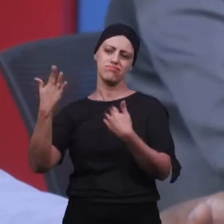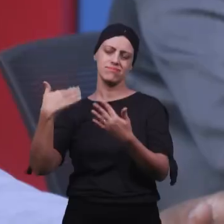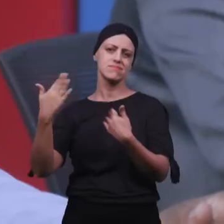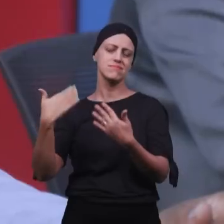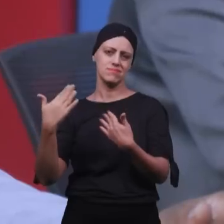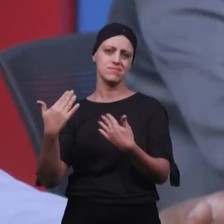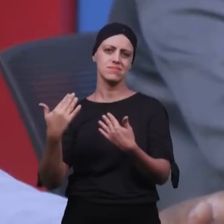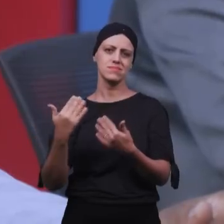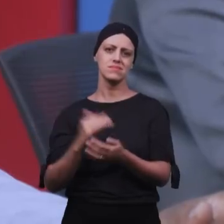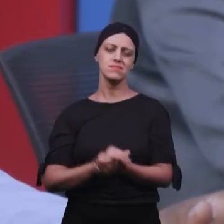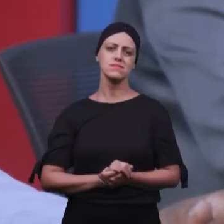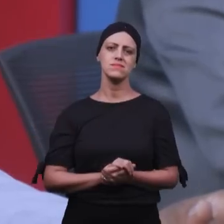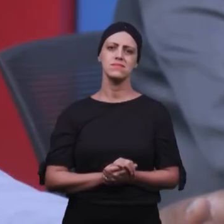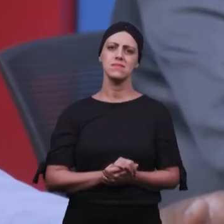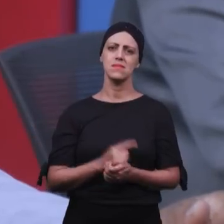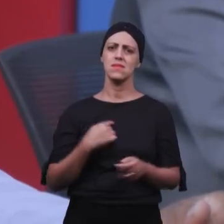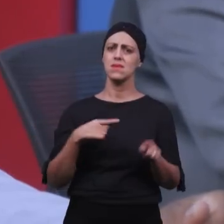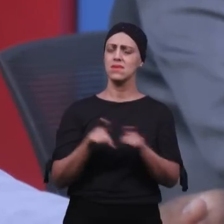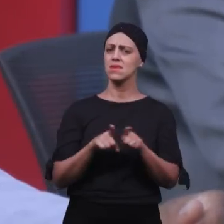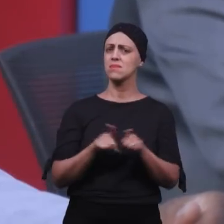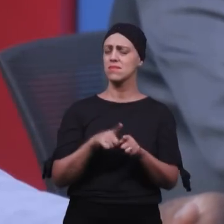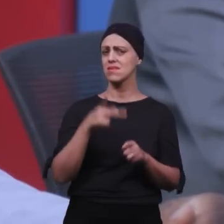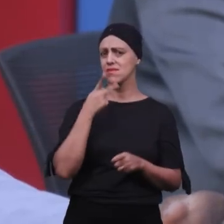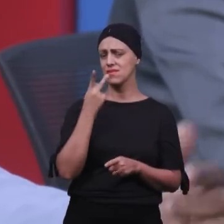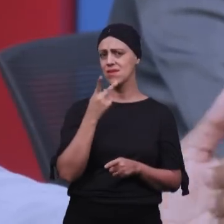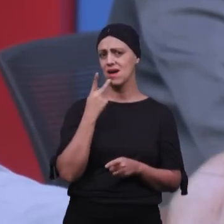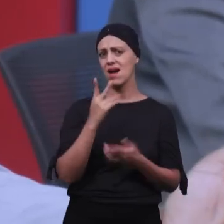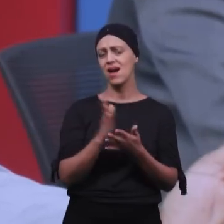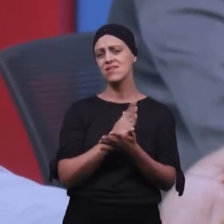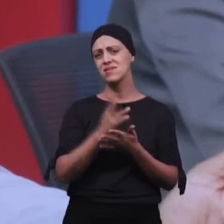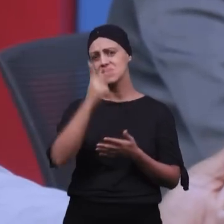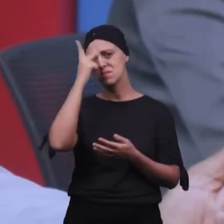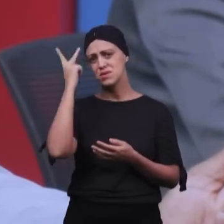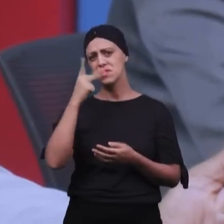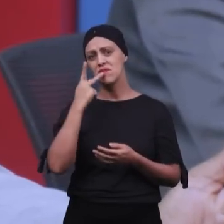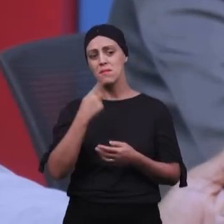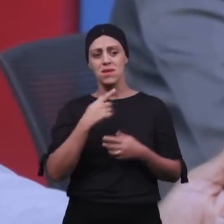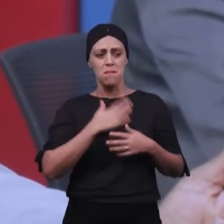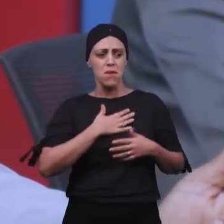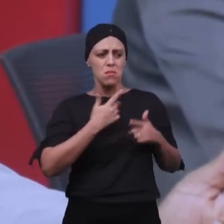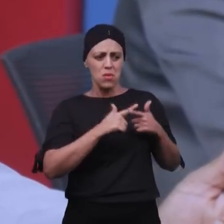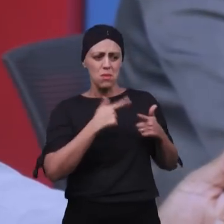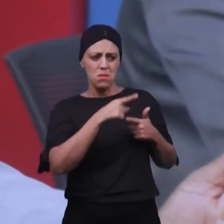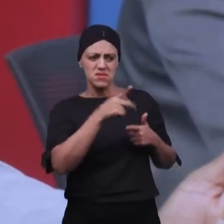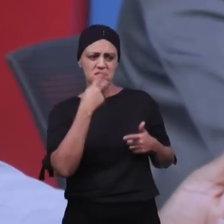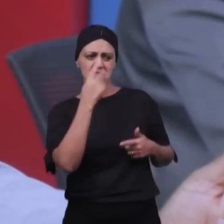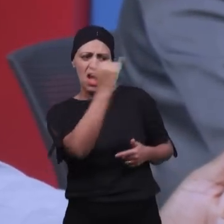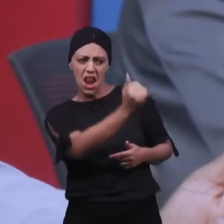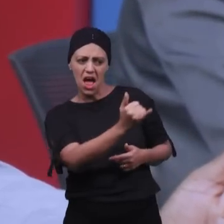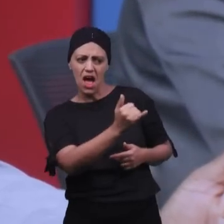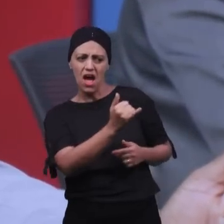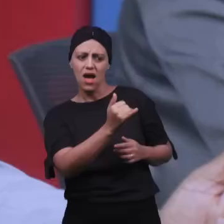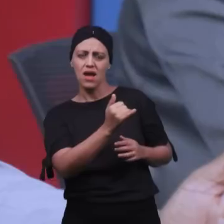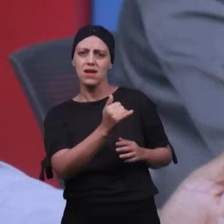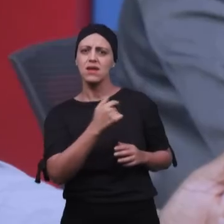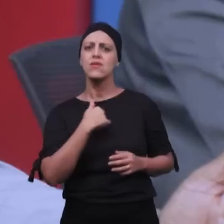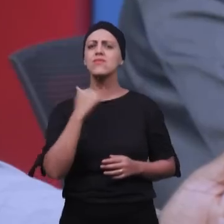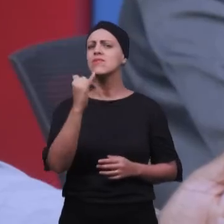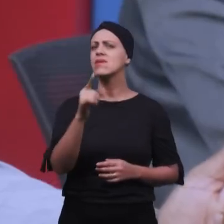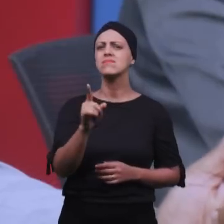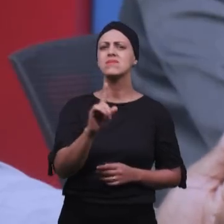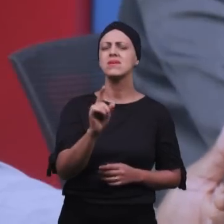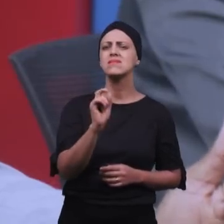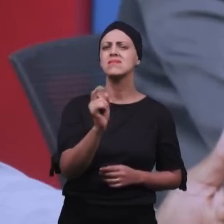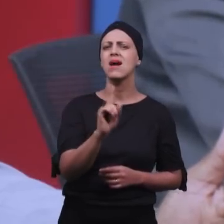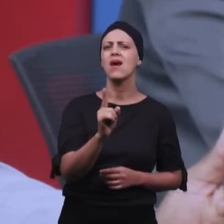pessoas que nos indagam, olha, mas esse meu problema não vai ser passado, você não vai comentar? Eu digo o seguinte, mas se